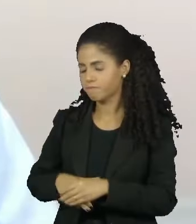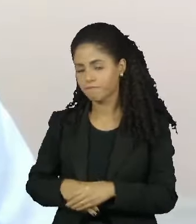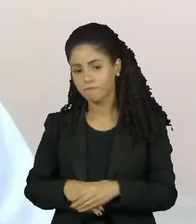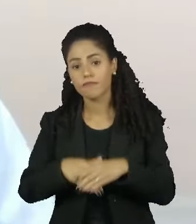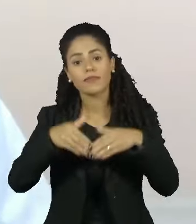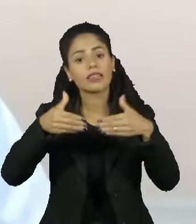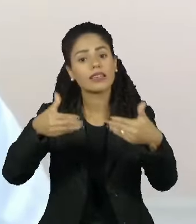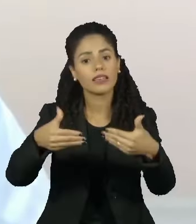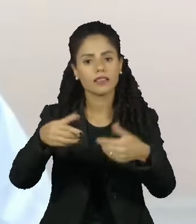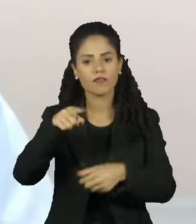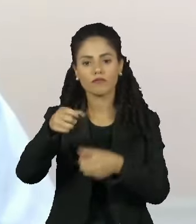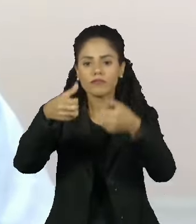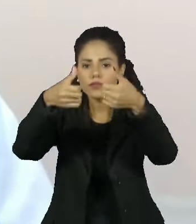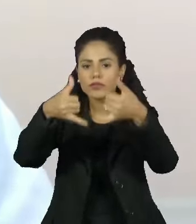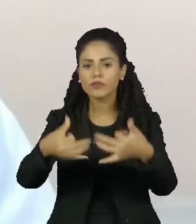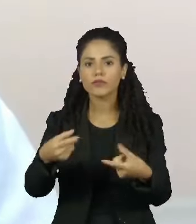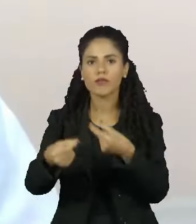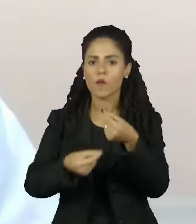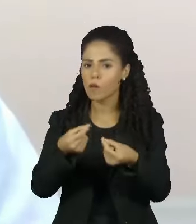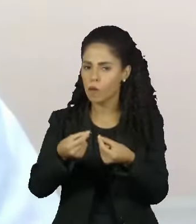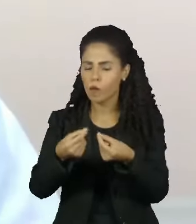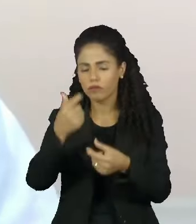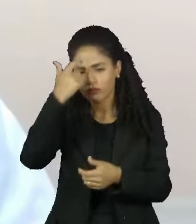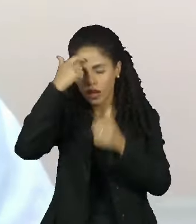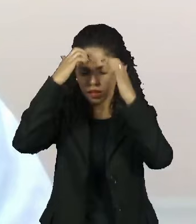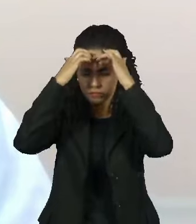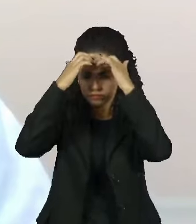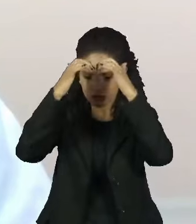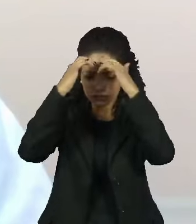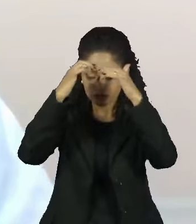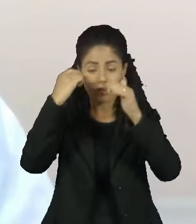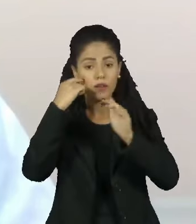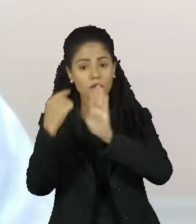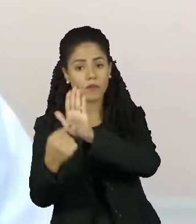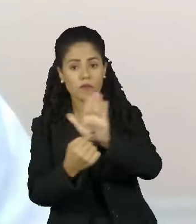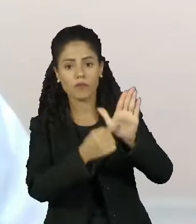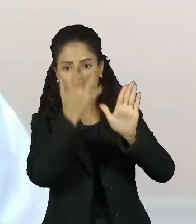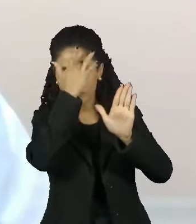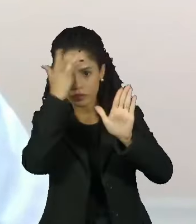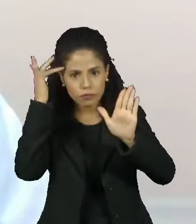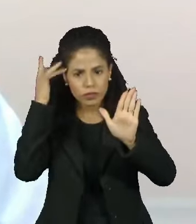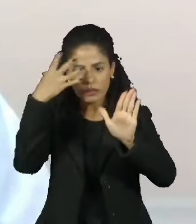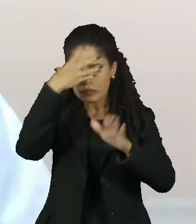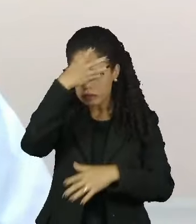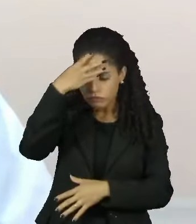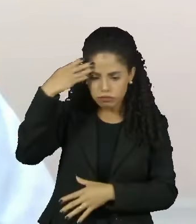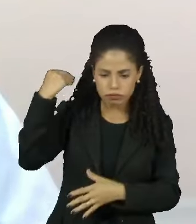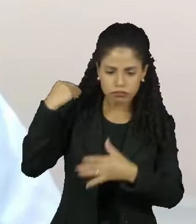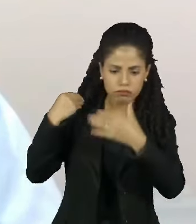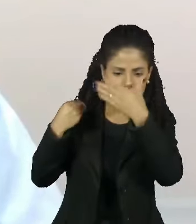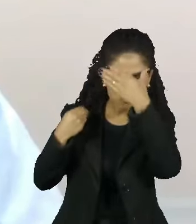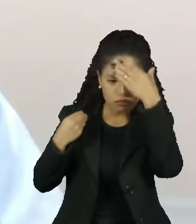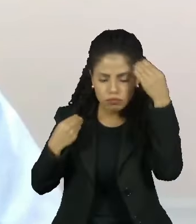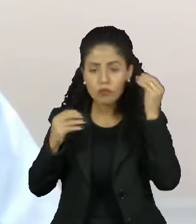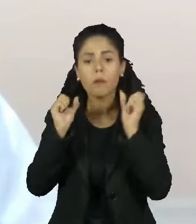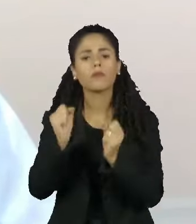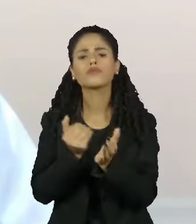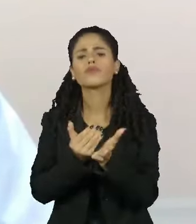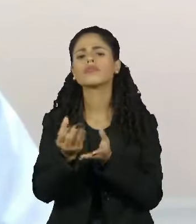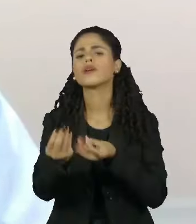Basicamente, o que ela diz e a grande contribuição é mostrar para as pessoas que a doença de Alzheimer pode começar de uma outra